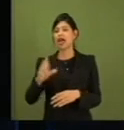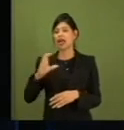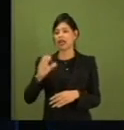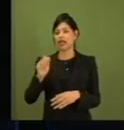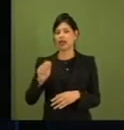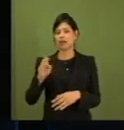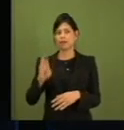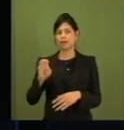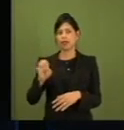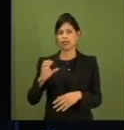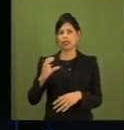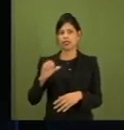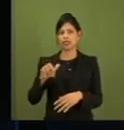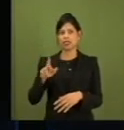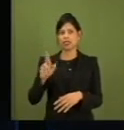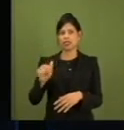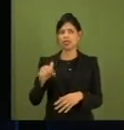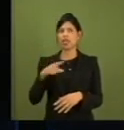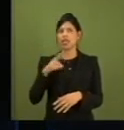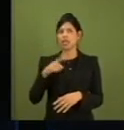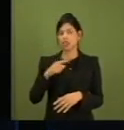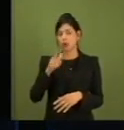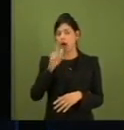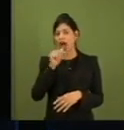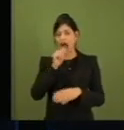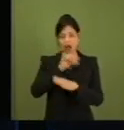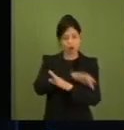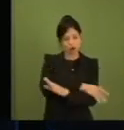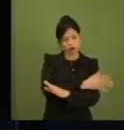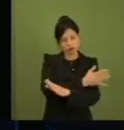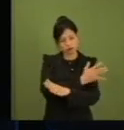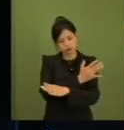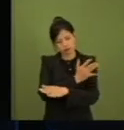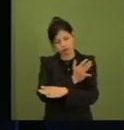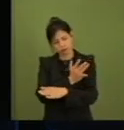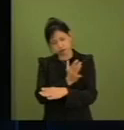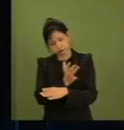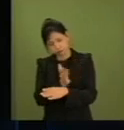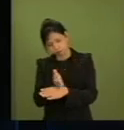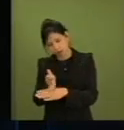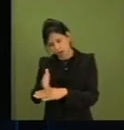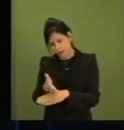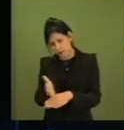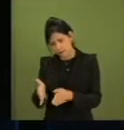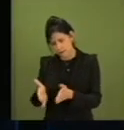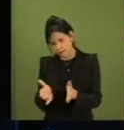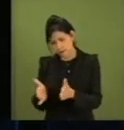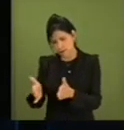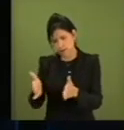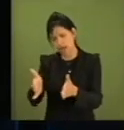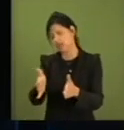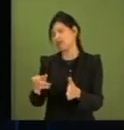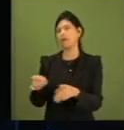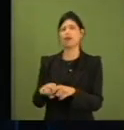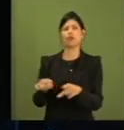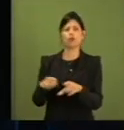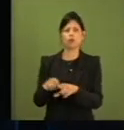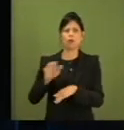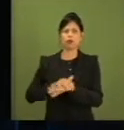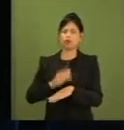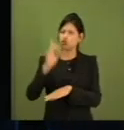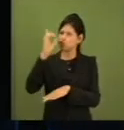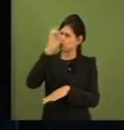continua correndo, né? Em direção ali ao Vale dos Sinos, Canoas, é minha cidade, que também está numa situação difícil. As